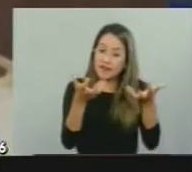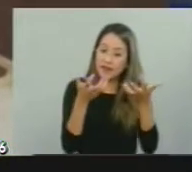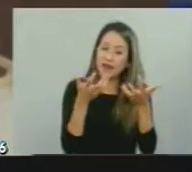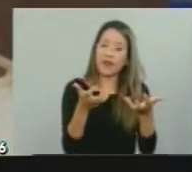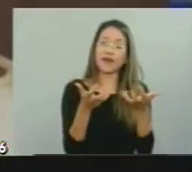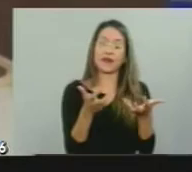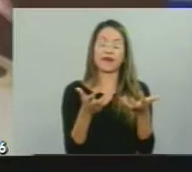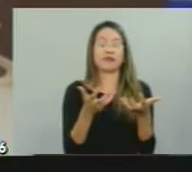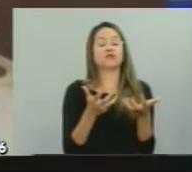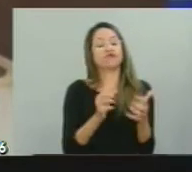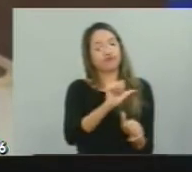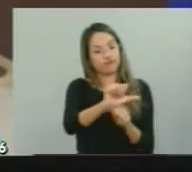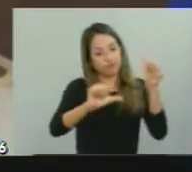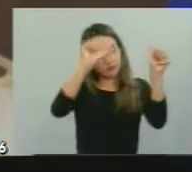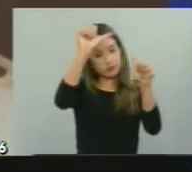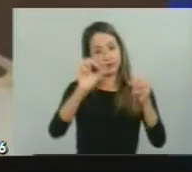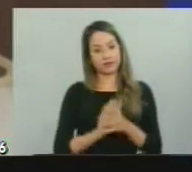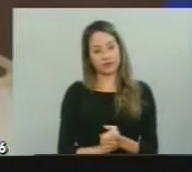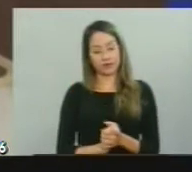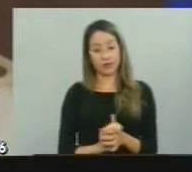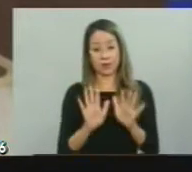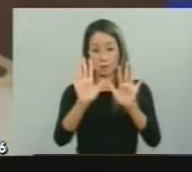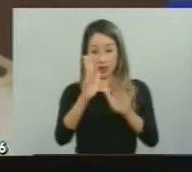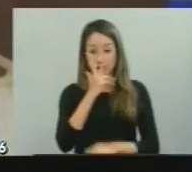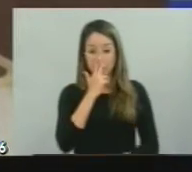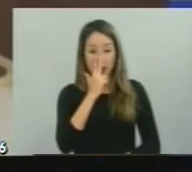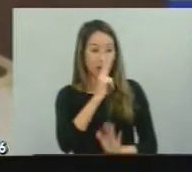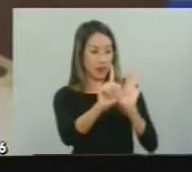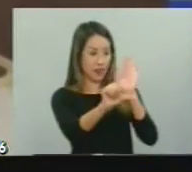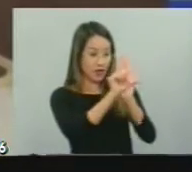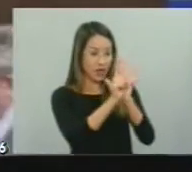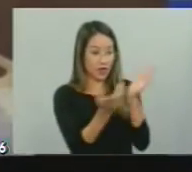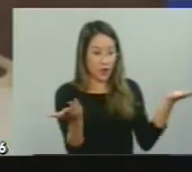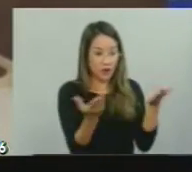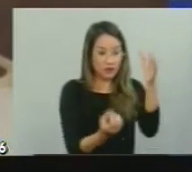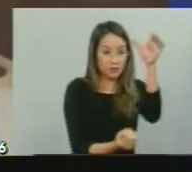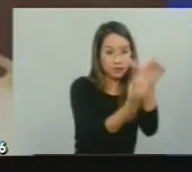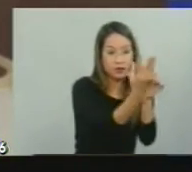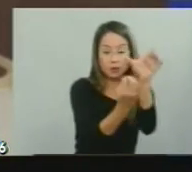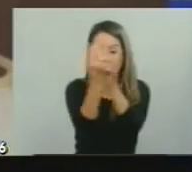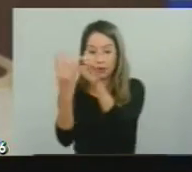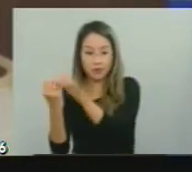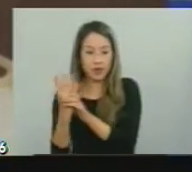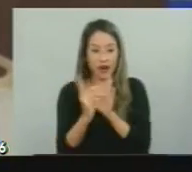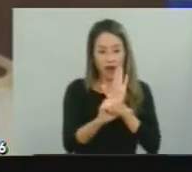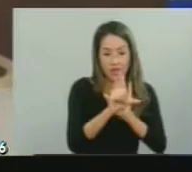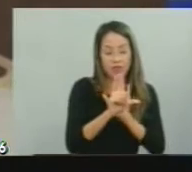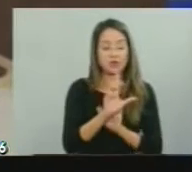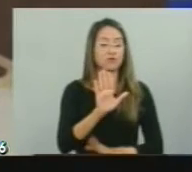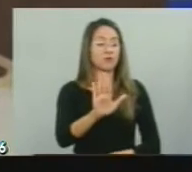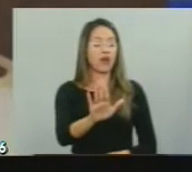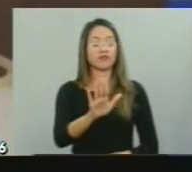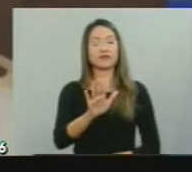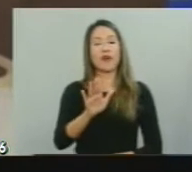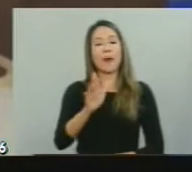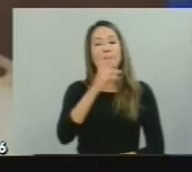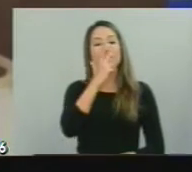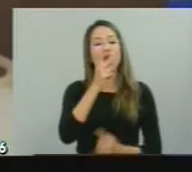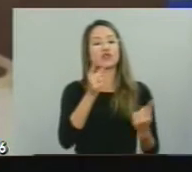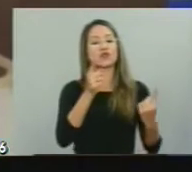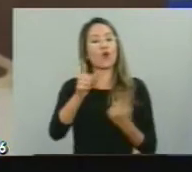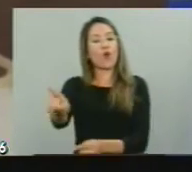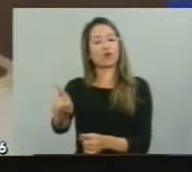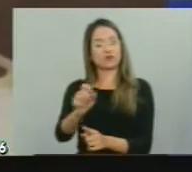mais violento, mais antipovo e colocar um representante para fazer este